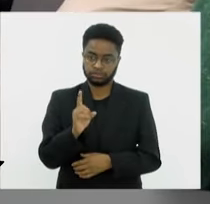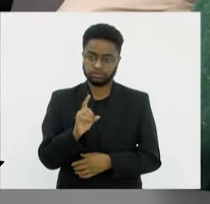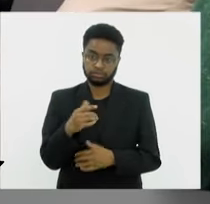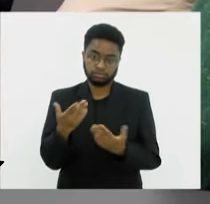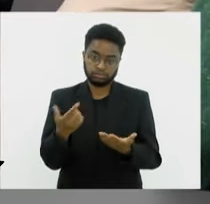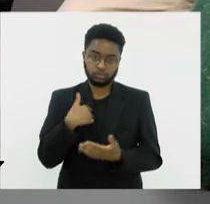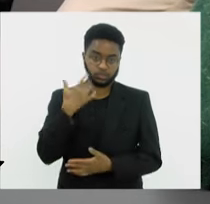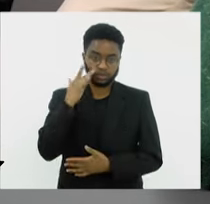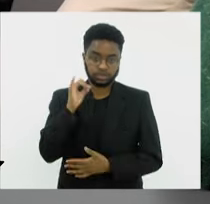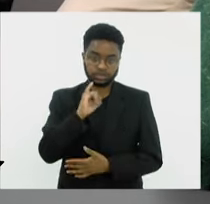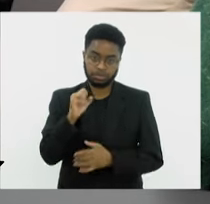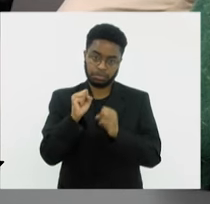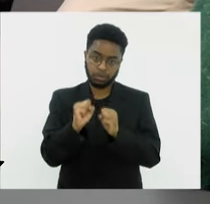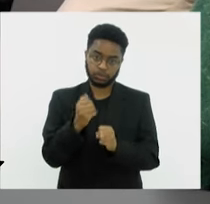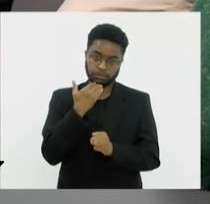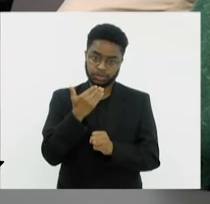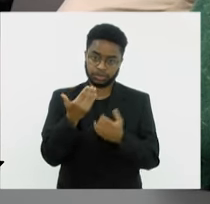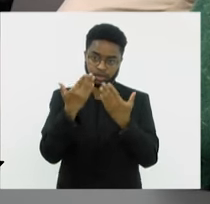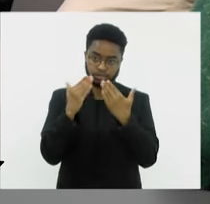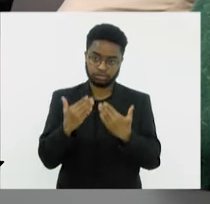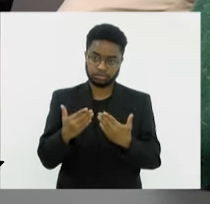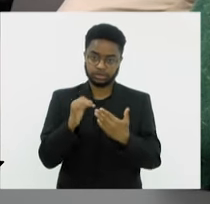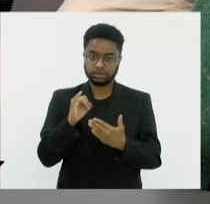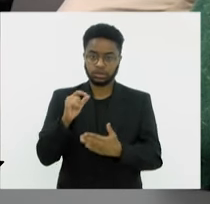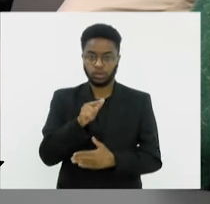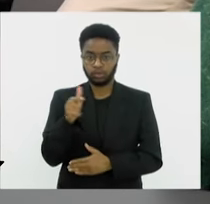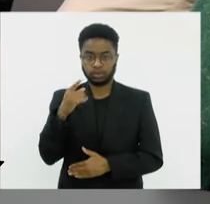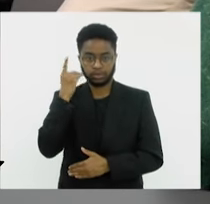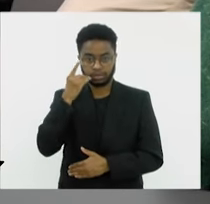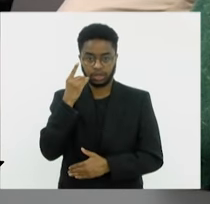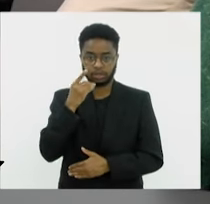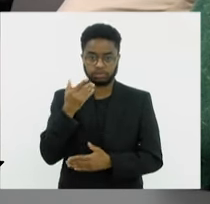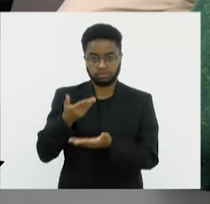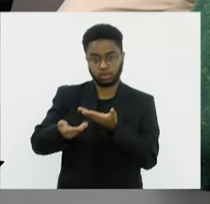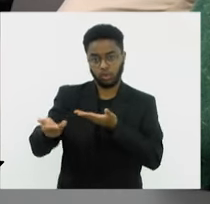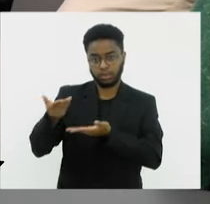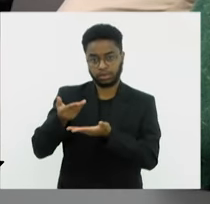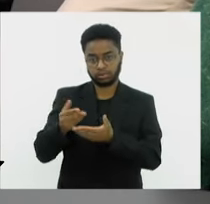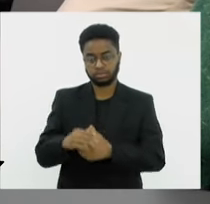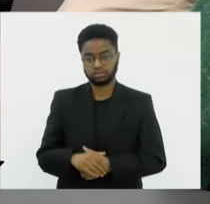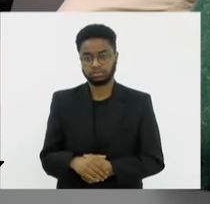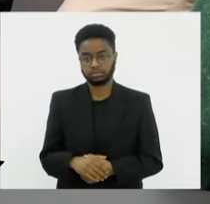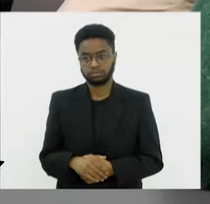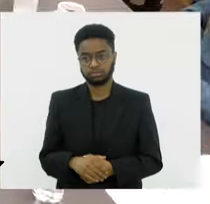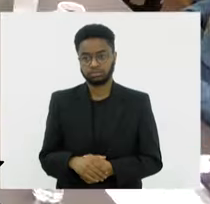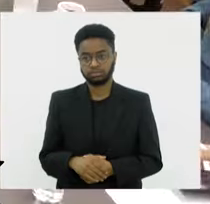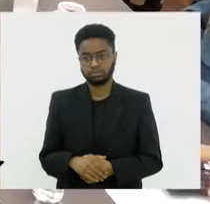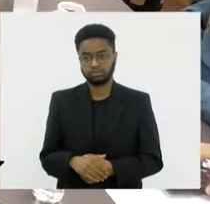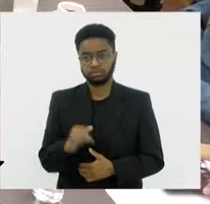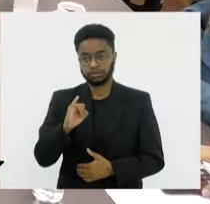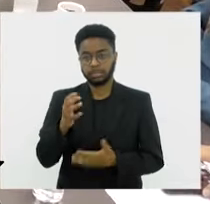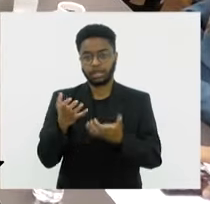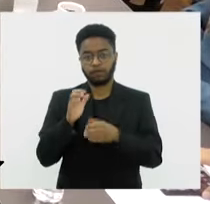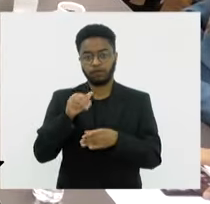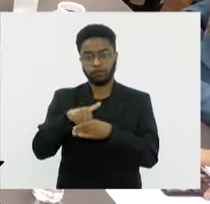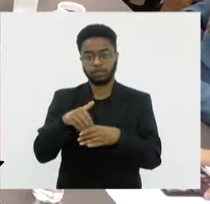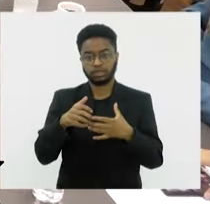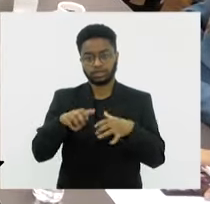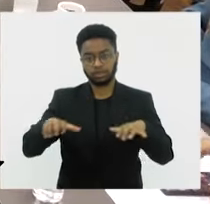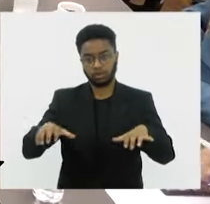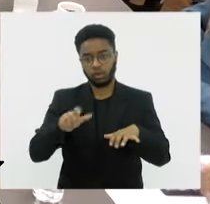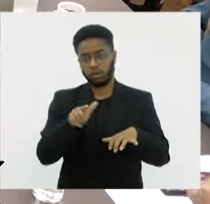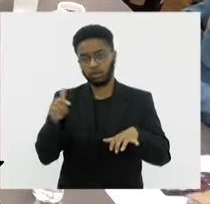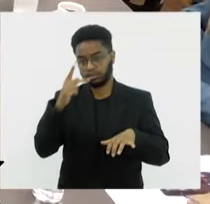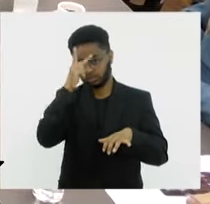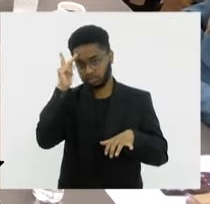poderia pedir vistas, se algum deputado compartilhasse comigo. Algum colega, se Vossa Excelência quiser dar um voto em divergência, algum colega